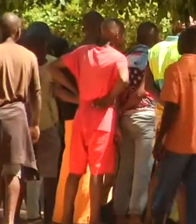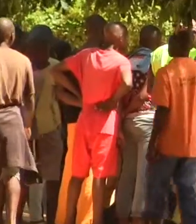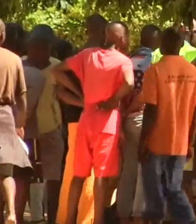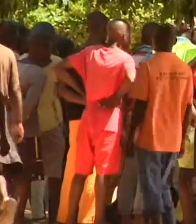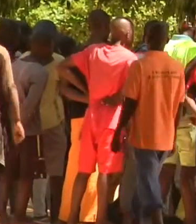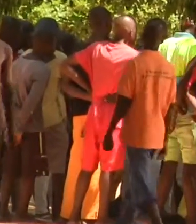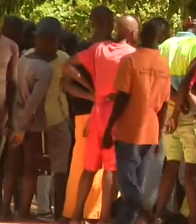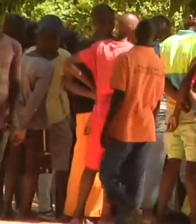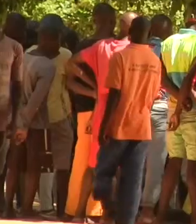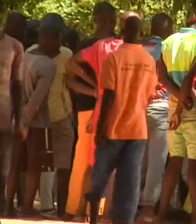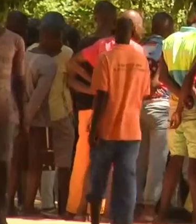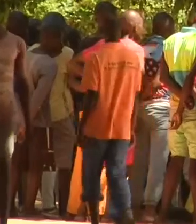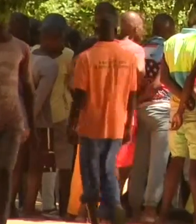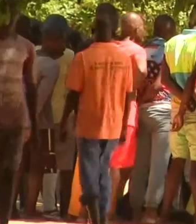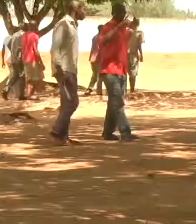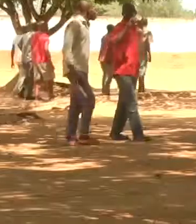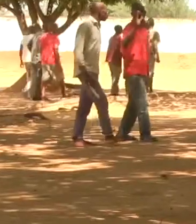Tchau!